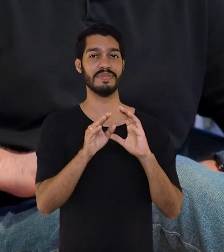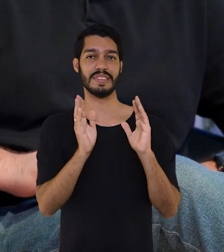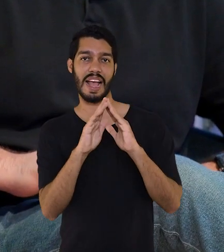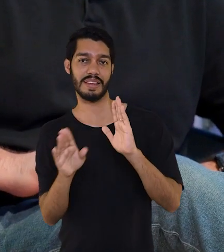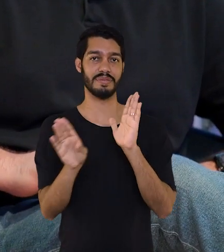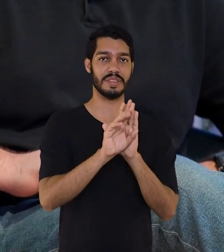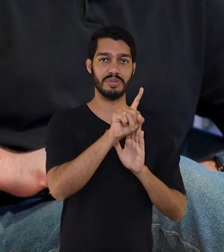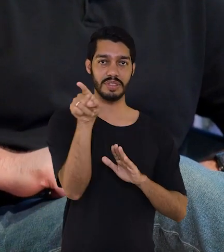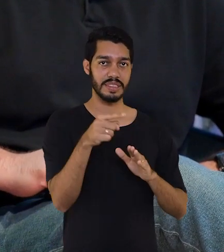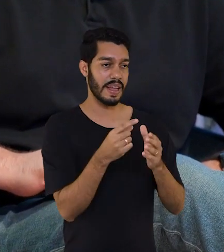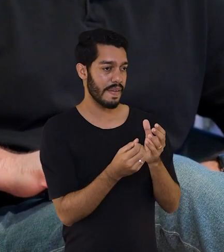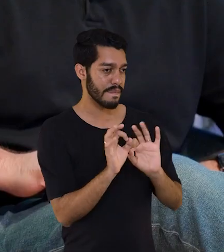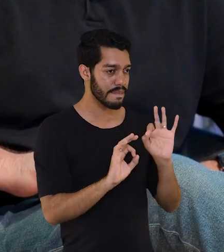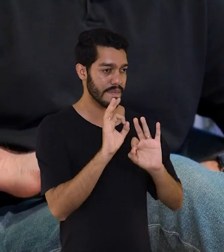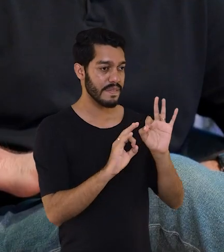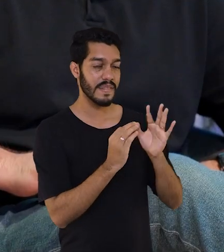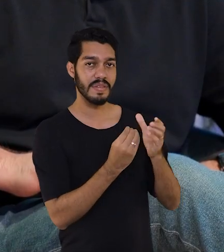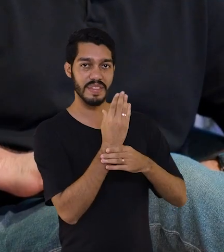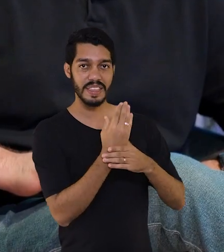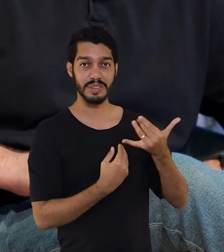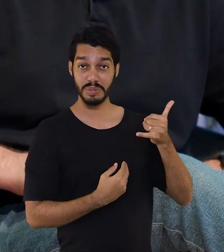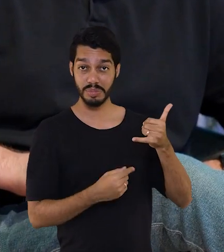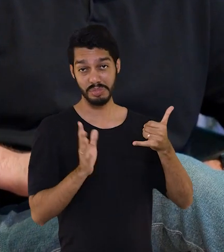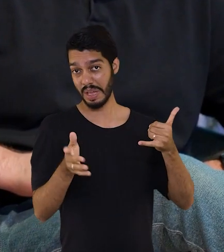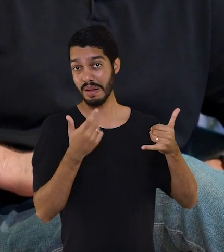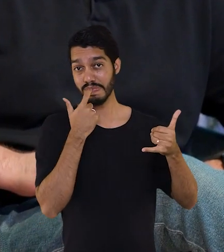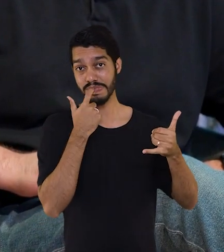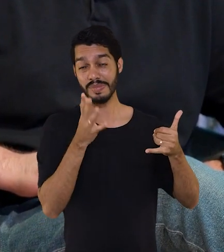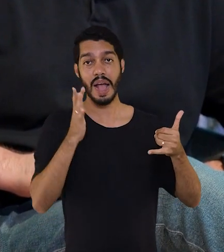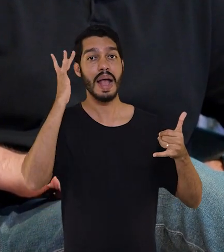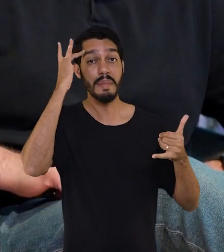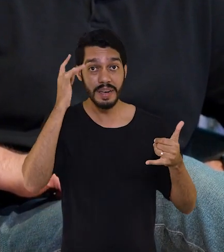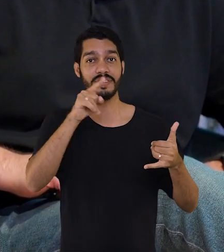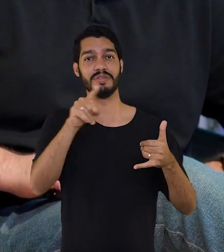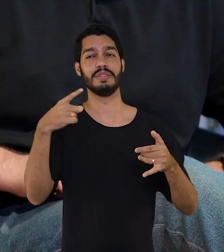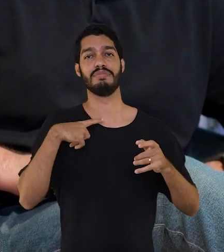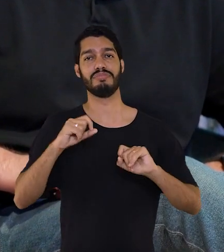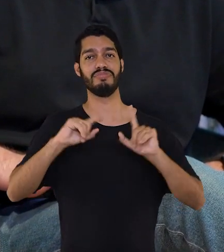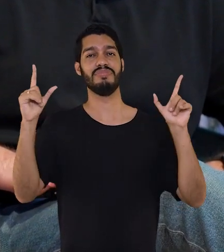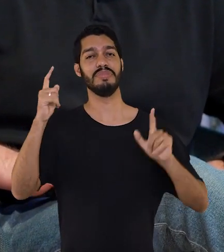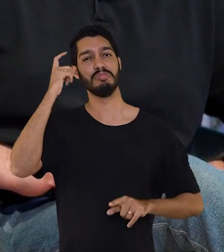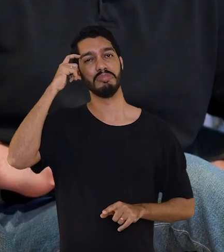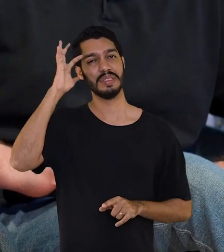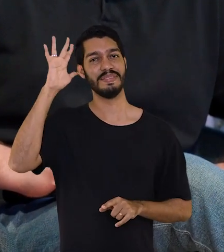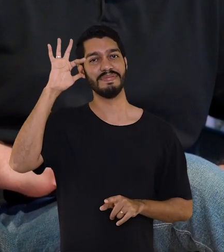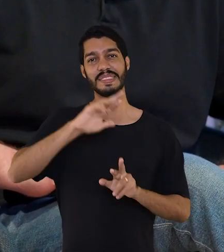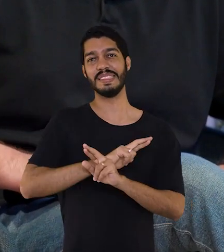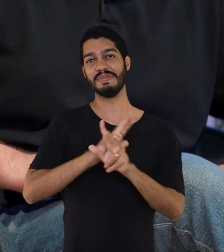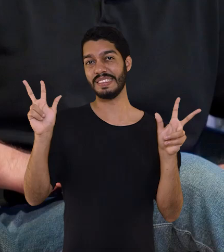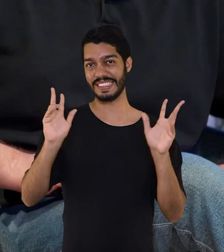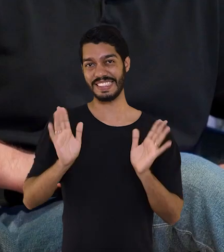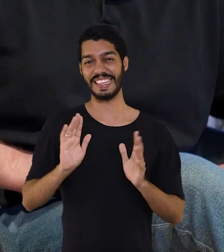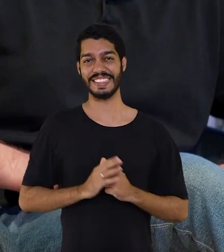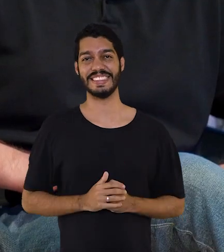para vocês, para que no caminho de casa vocês possam criar ali pelo próprio celular, computador de bolso, essa inteligência artificial, para amanhã vocês acordarem com um